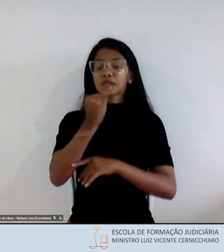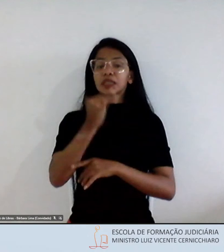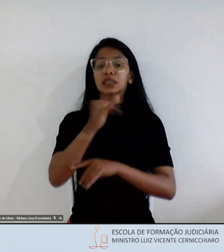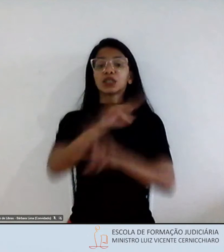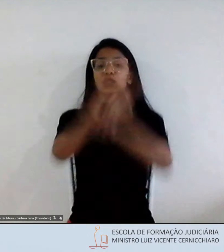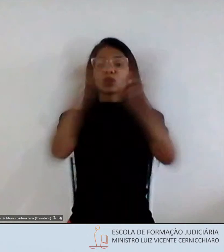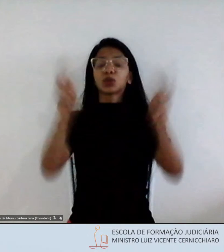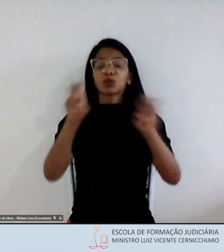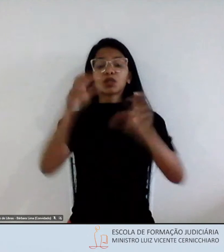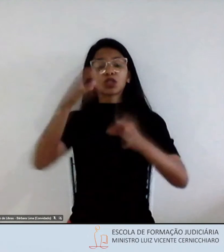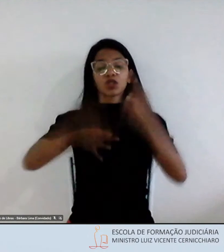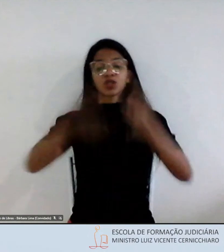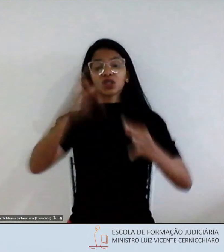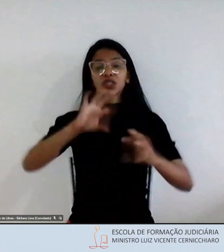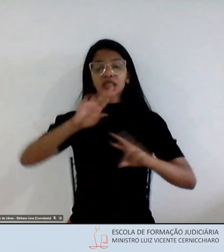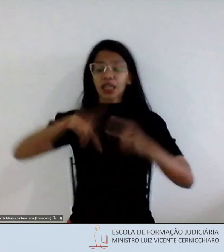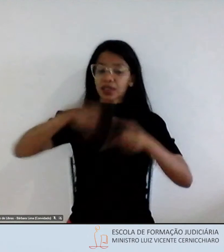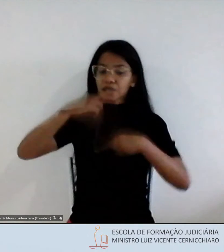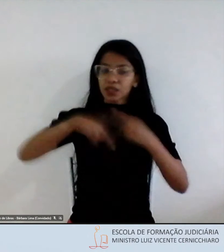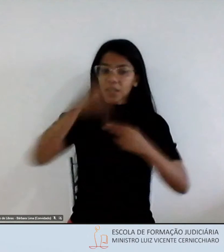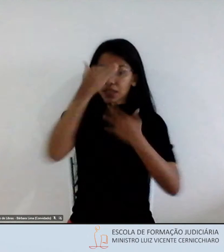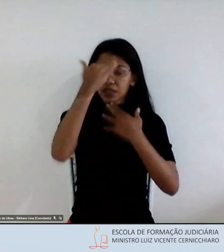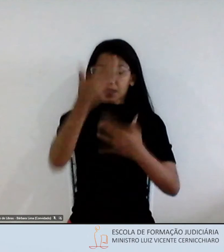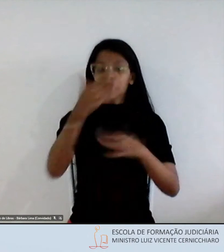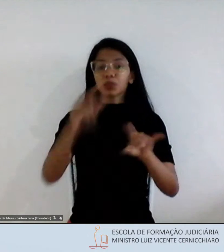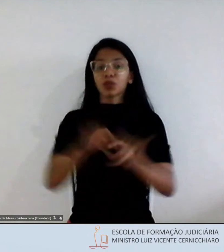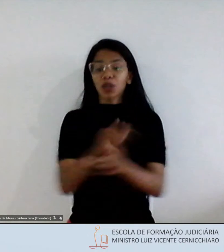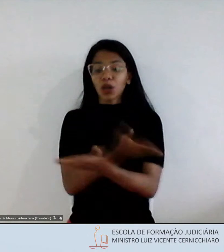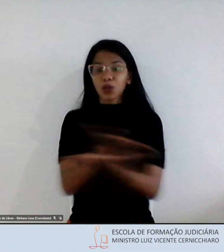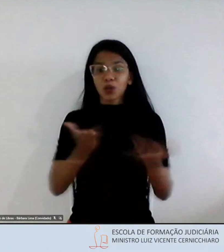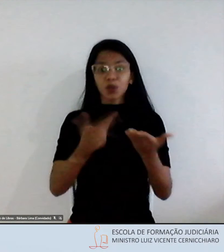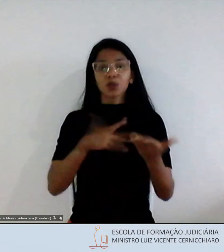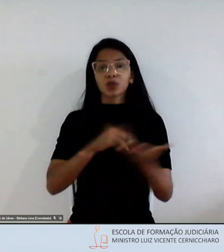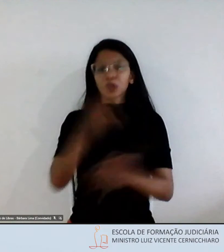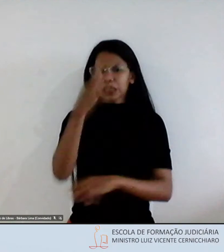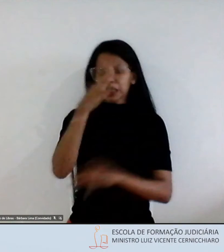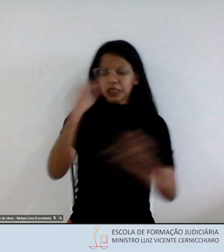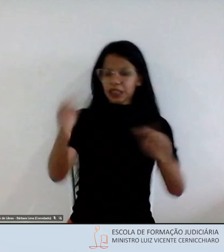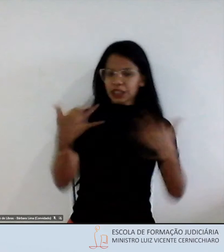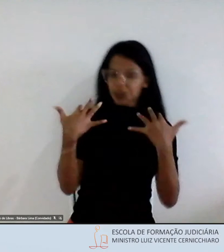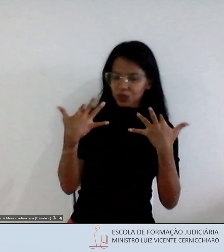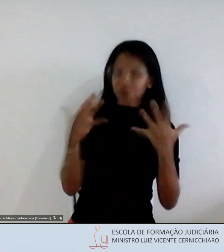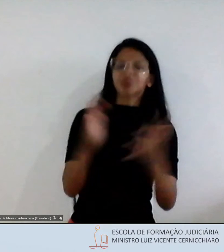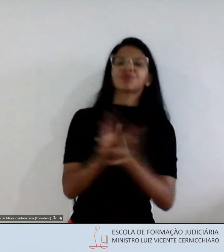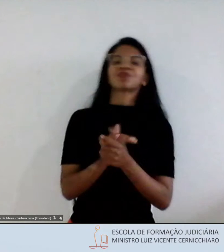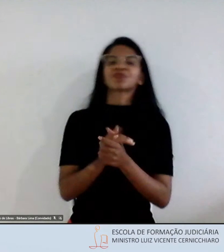justiça restaurativa. Agradecemos a todos que nos acompanharam